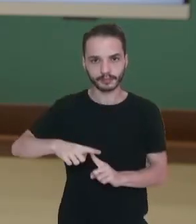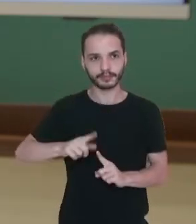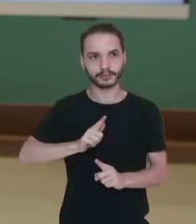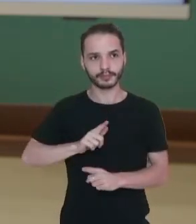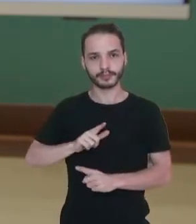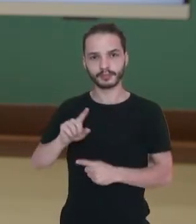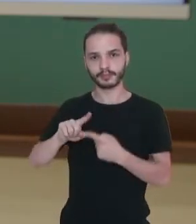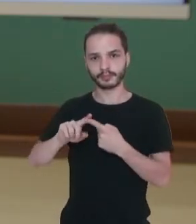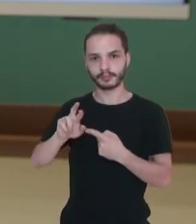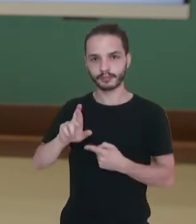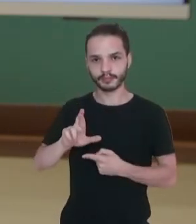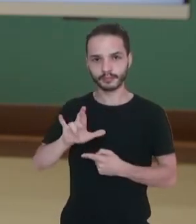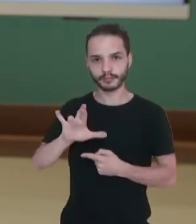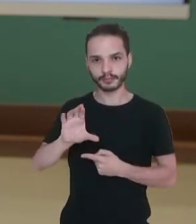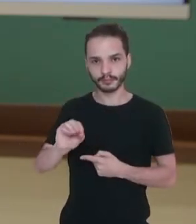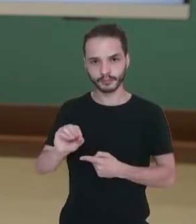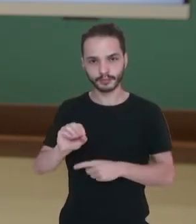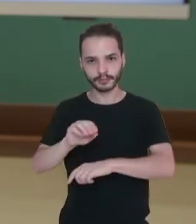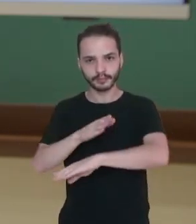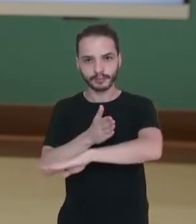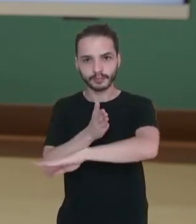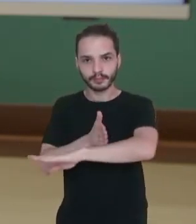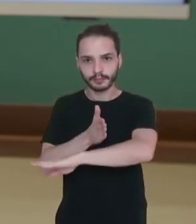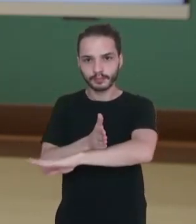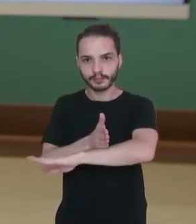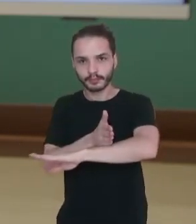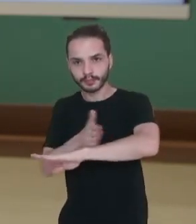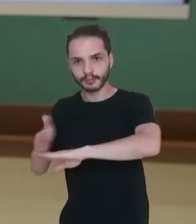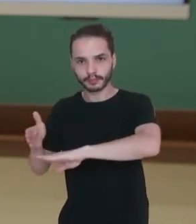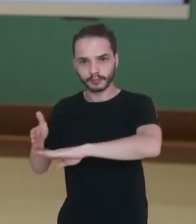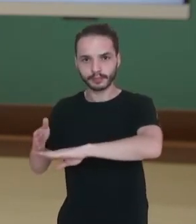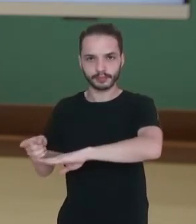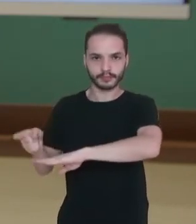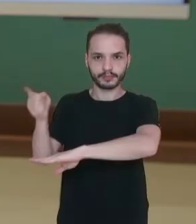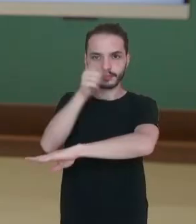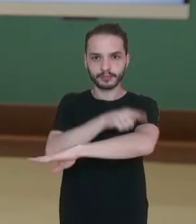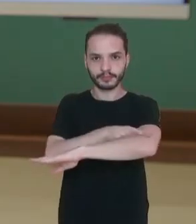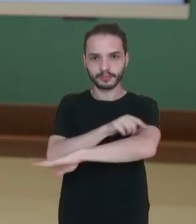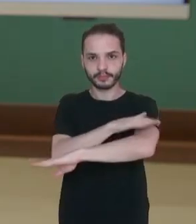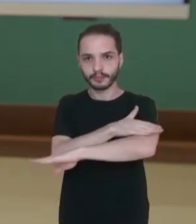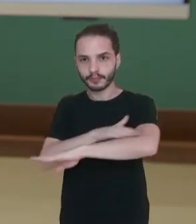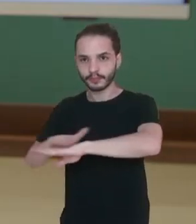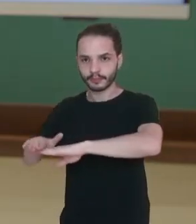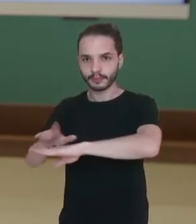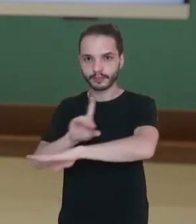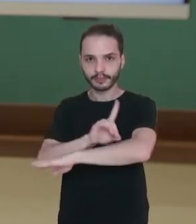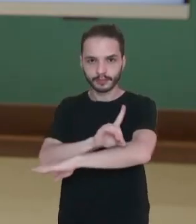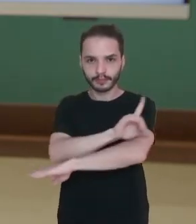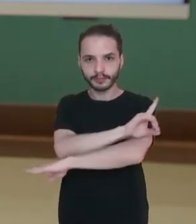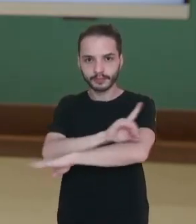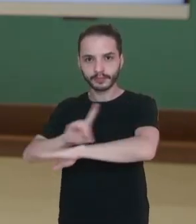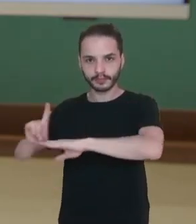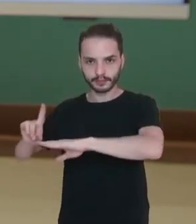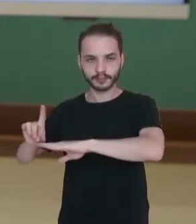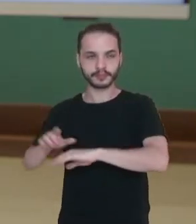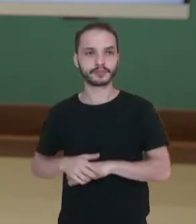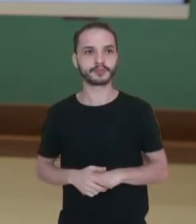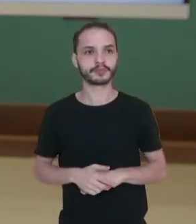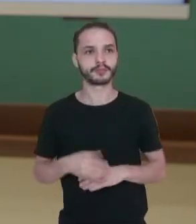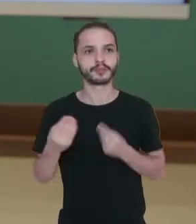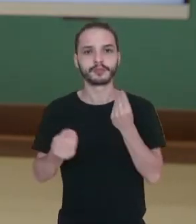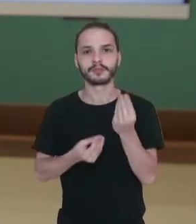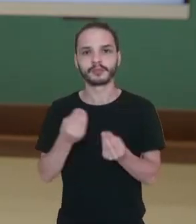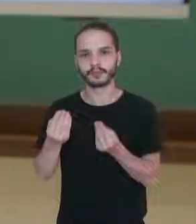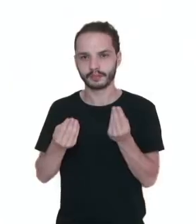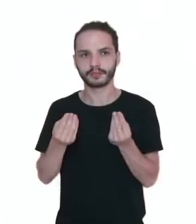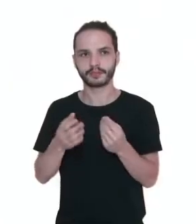do raio, aí quando eu prolongo este raio, eu vou ter o diâmetro. O que a gente pode concluir com isso?